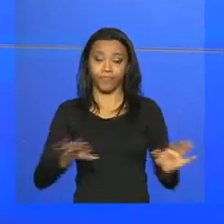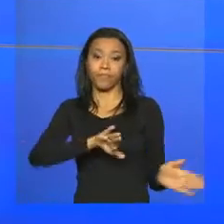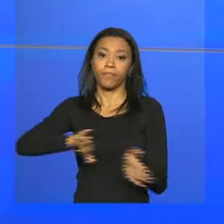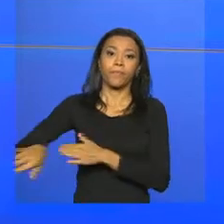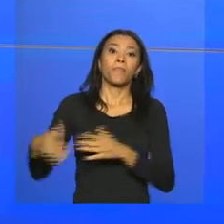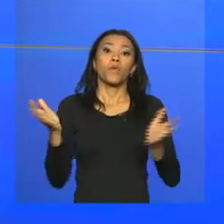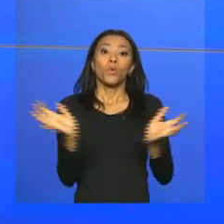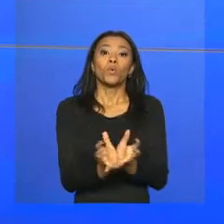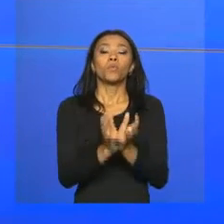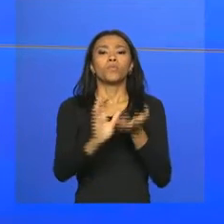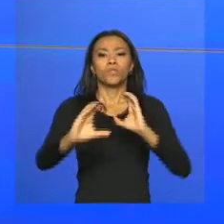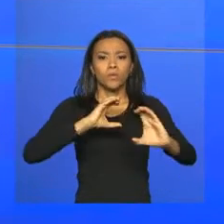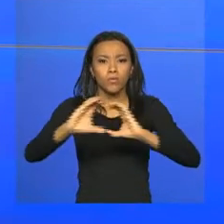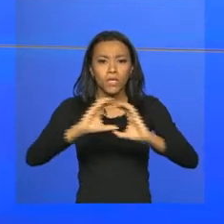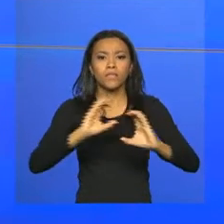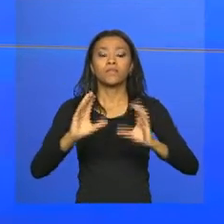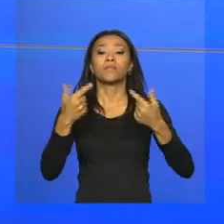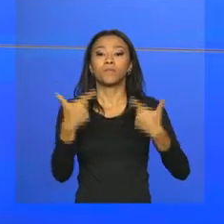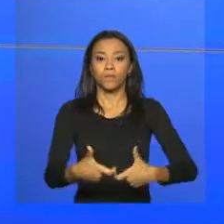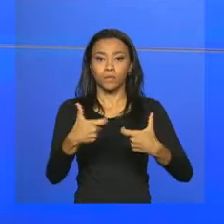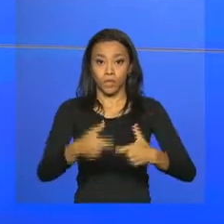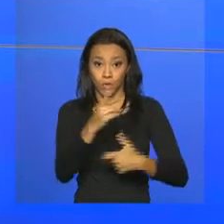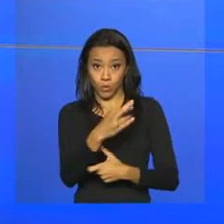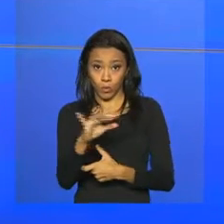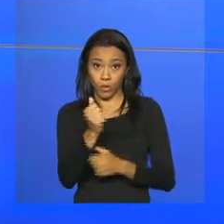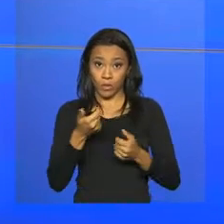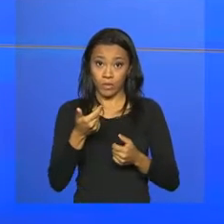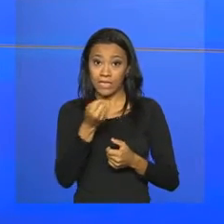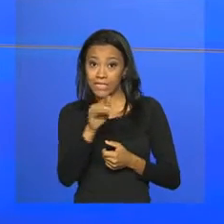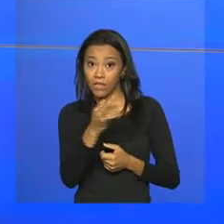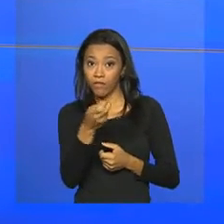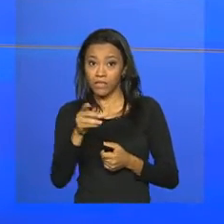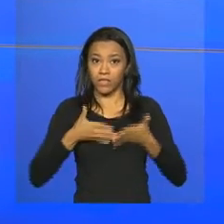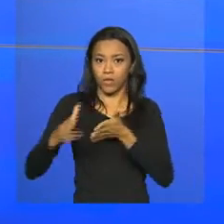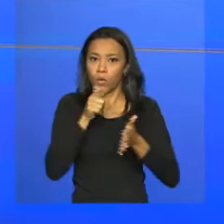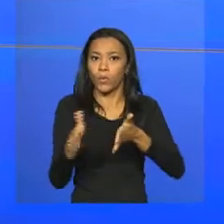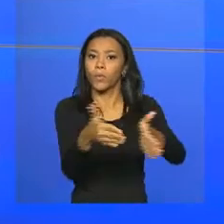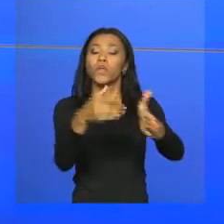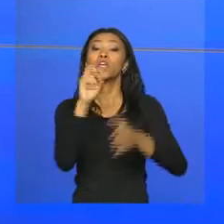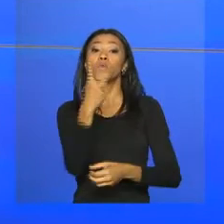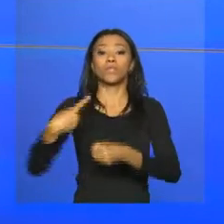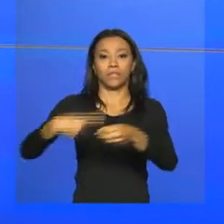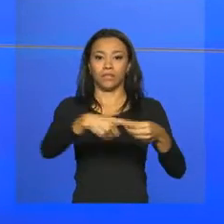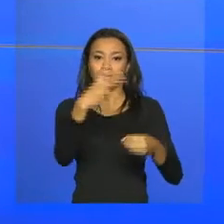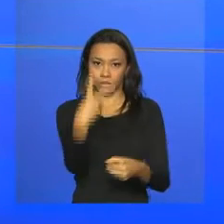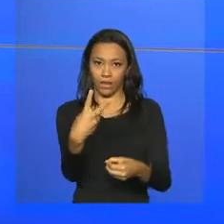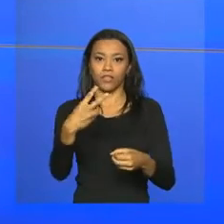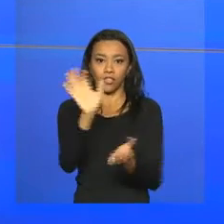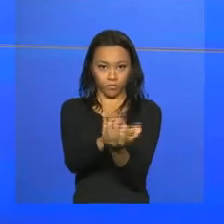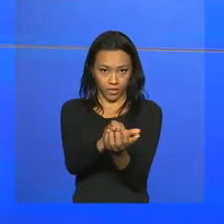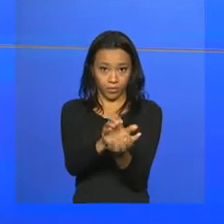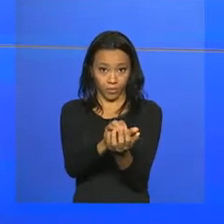itinerante do projeto de integração do rio são francisco vai estar nesta quinta feira em duas comunidades rurais de pernambuco lagoinha e